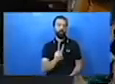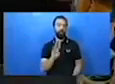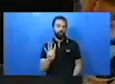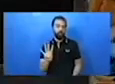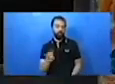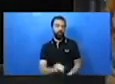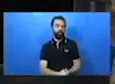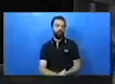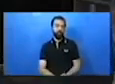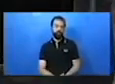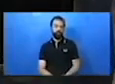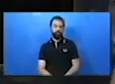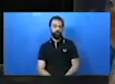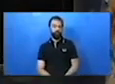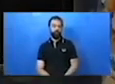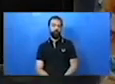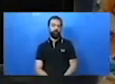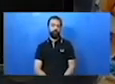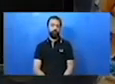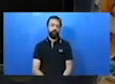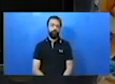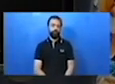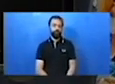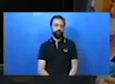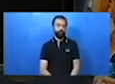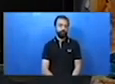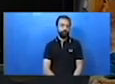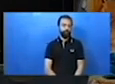Ao todo, 24 quadradinhos, ó.